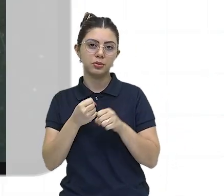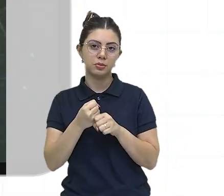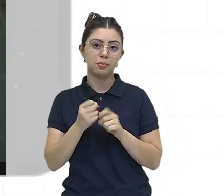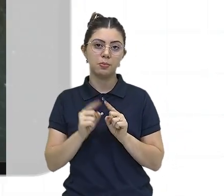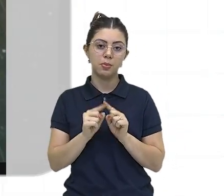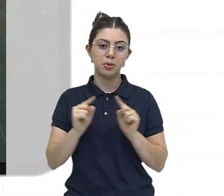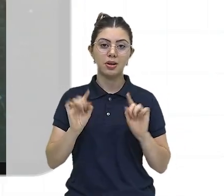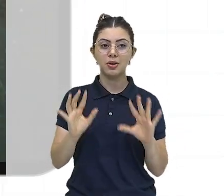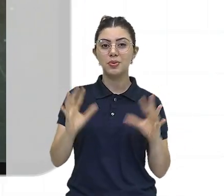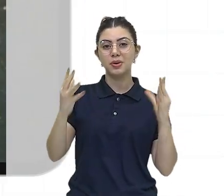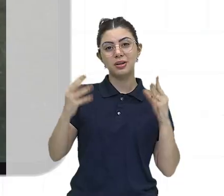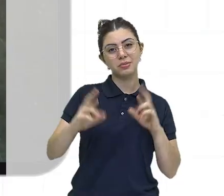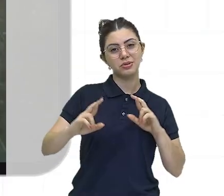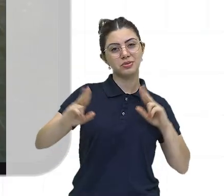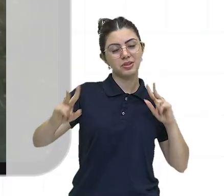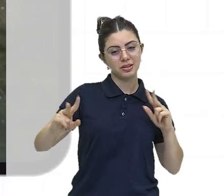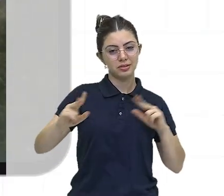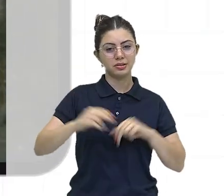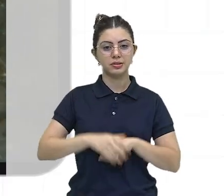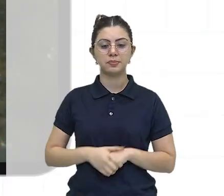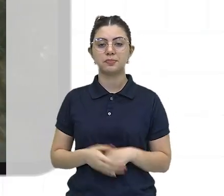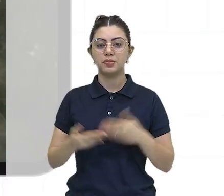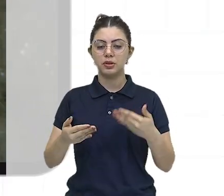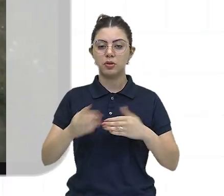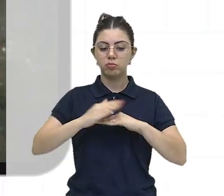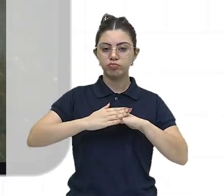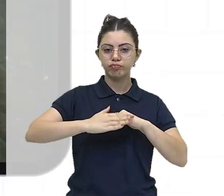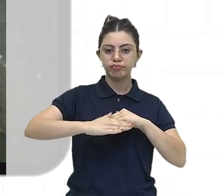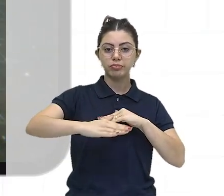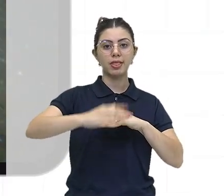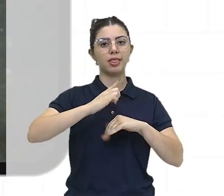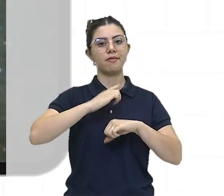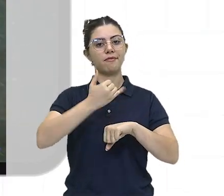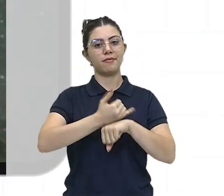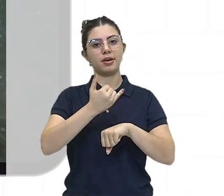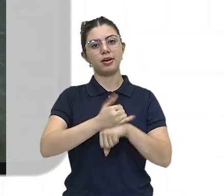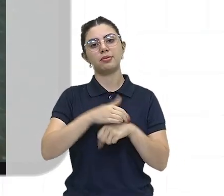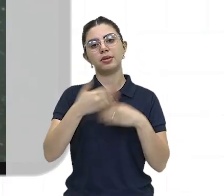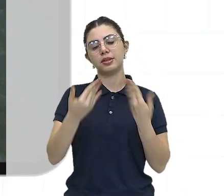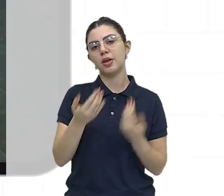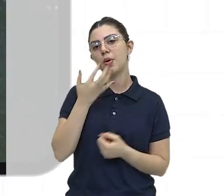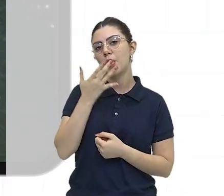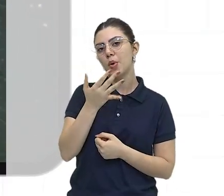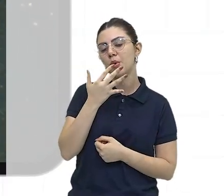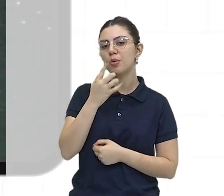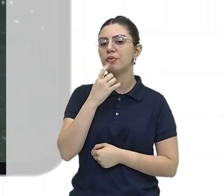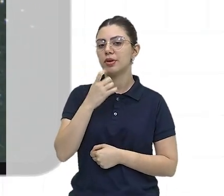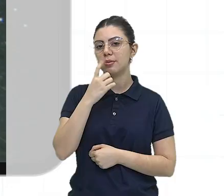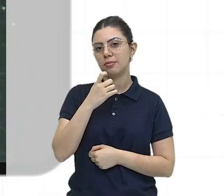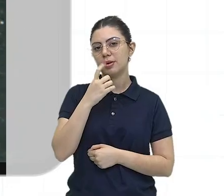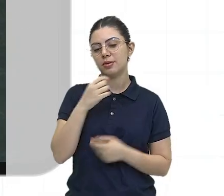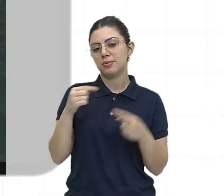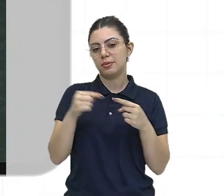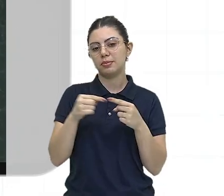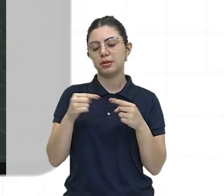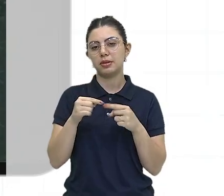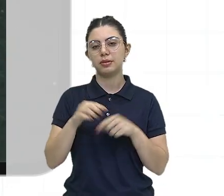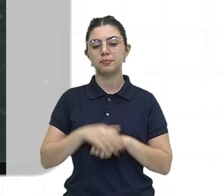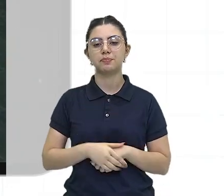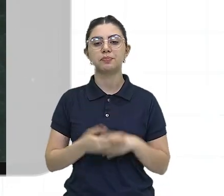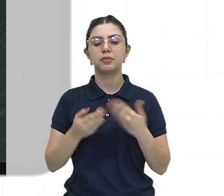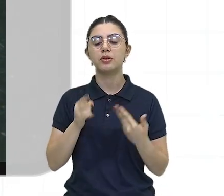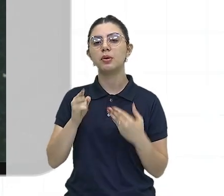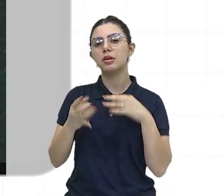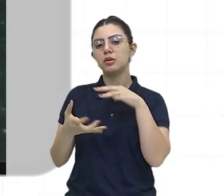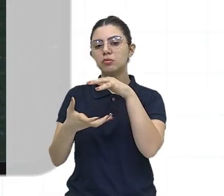climáticas diferentes. Sua superfície é rica em ferro, que é por isso que tem essa cor avermelhada. O planeta vermelho é